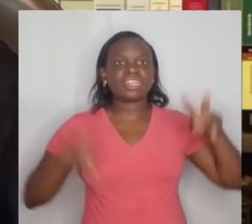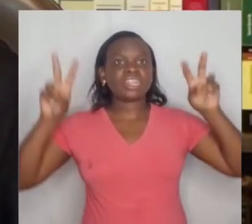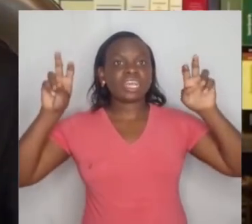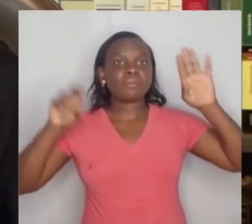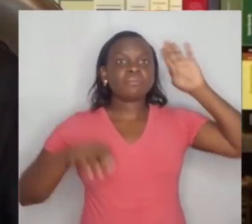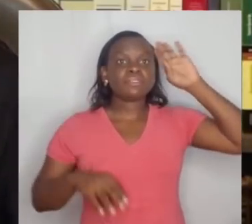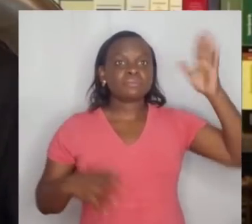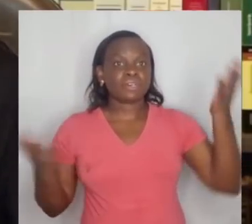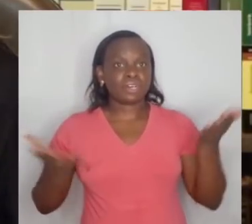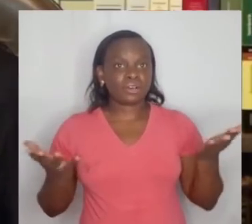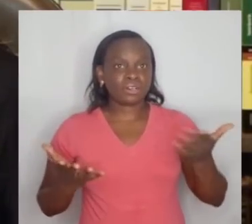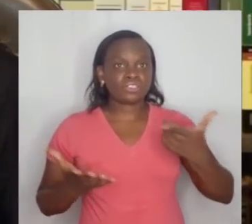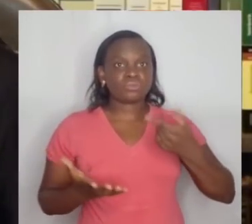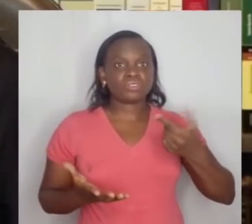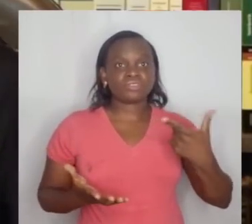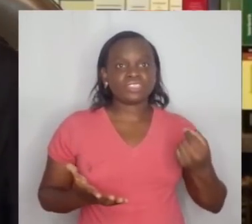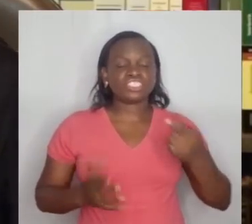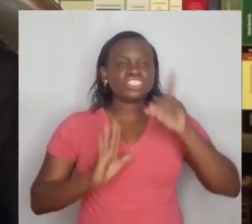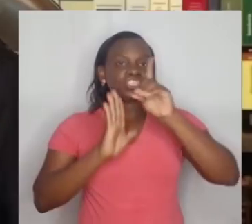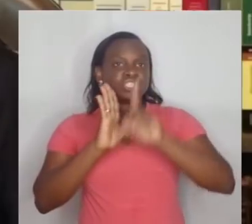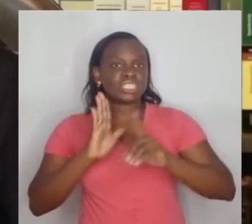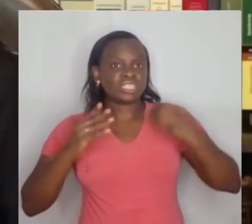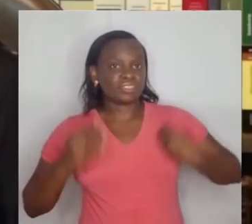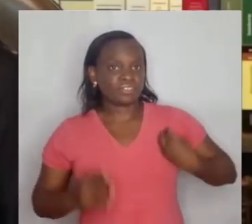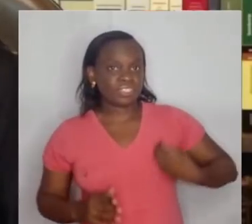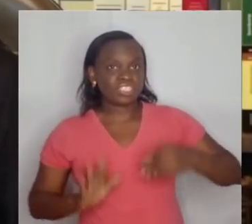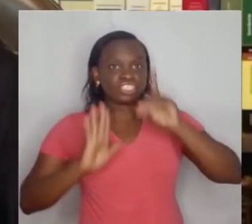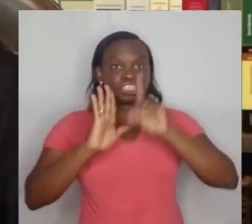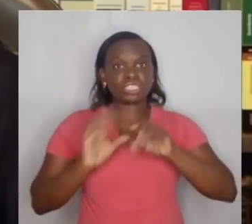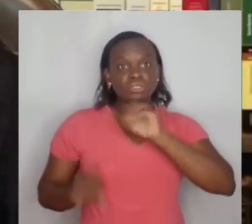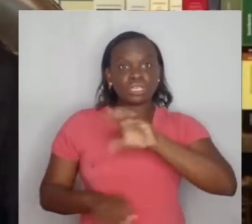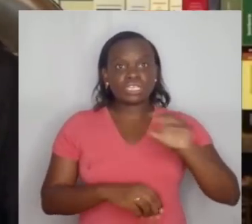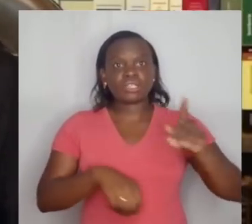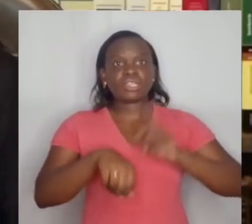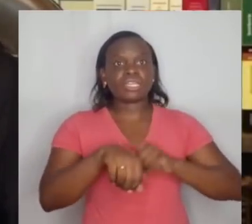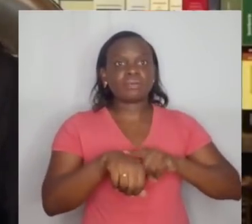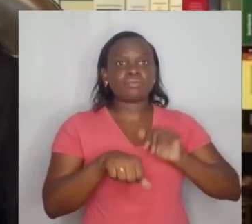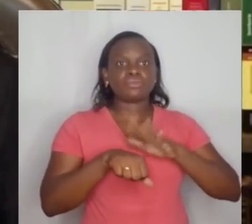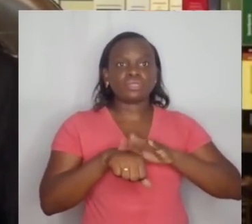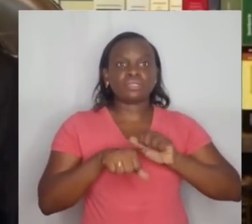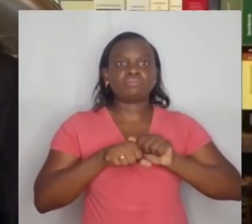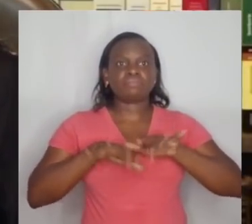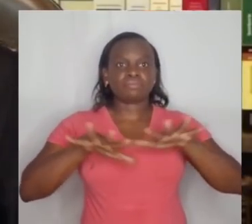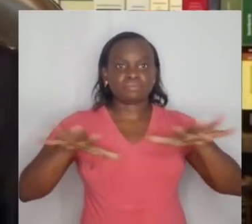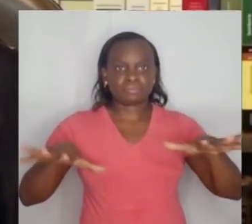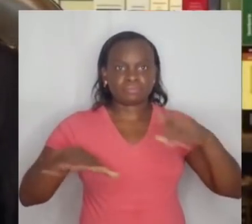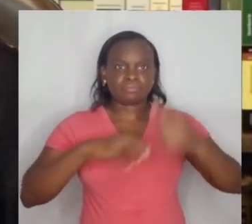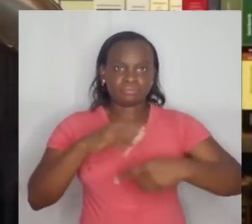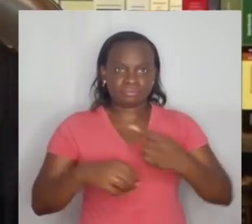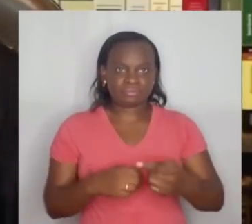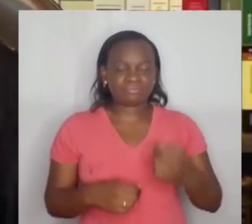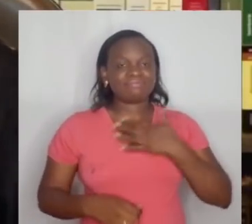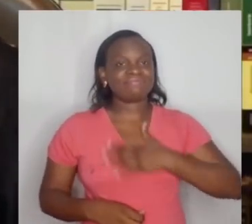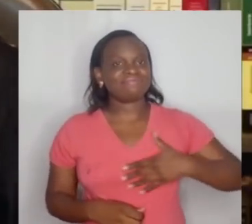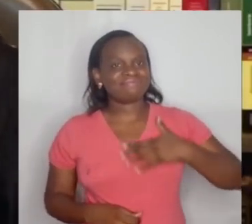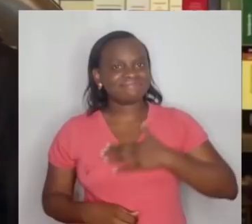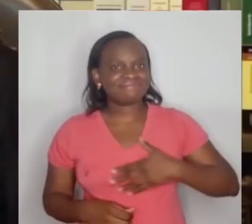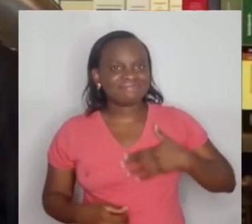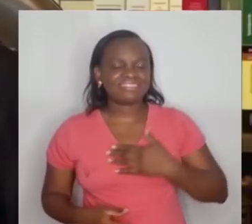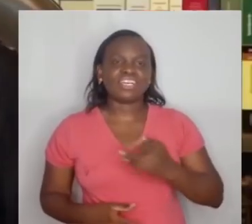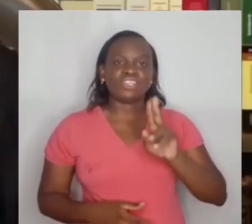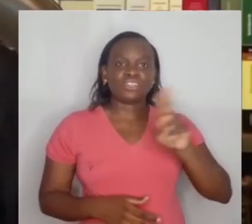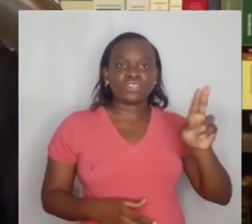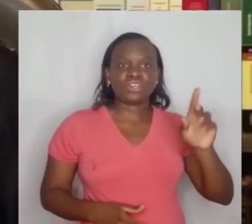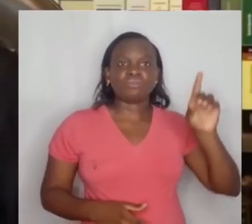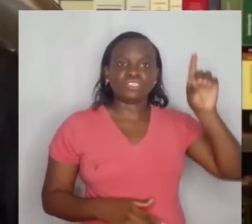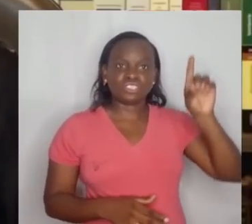tema principal esse ano Direito à Vida, Direito à Educação em Tempos de Pandemia. É com muito prazer que saúdo em